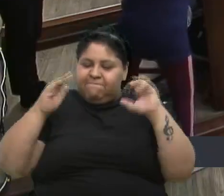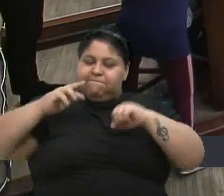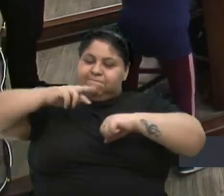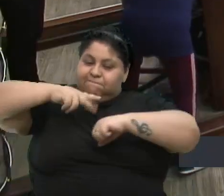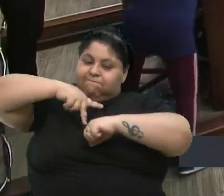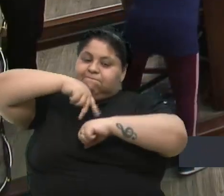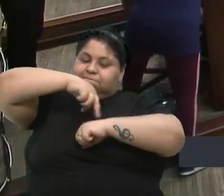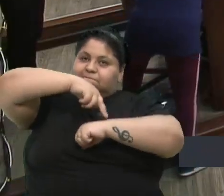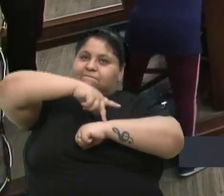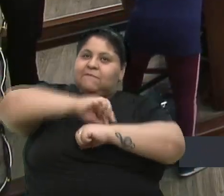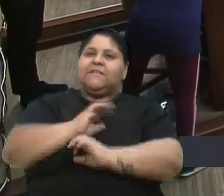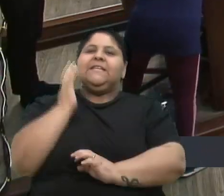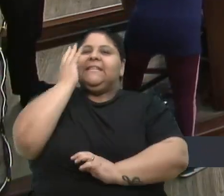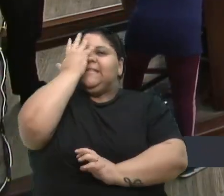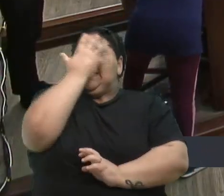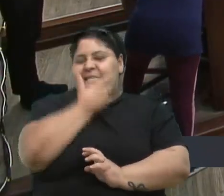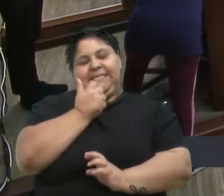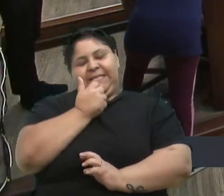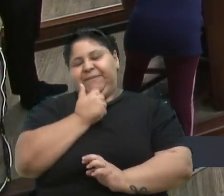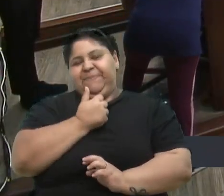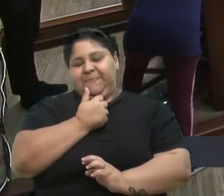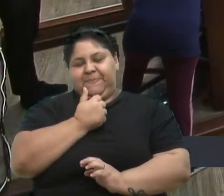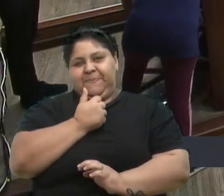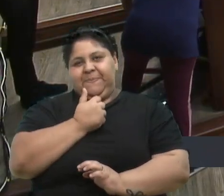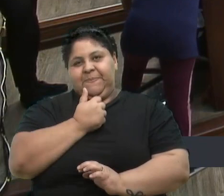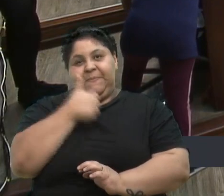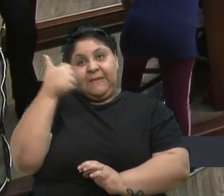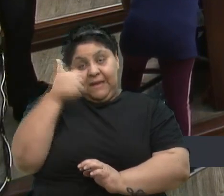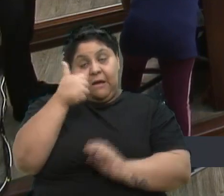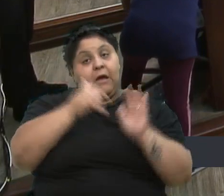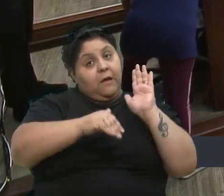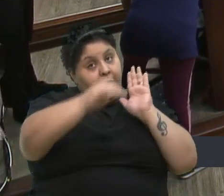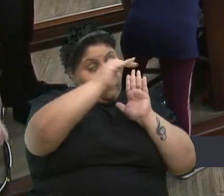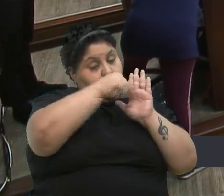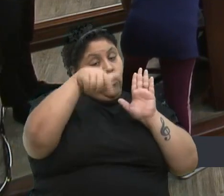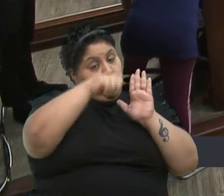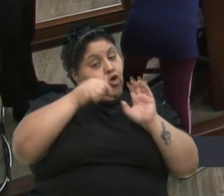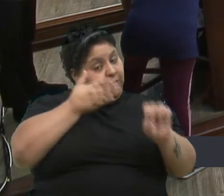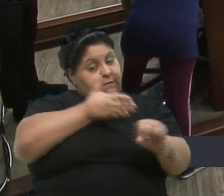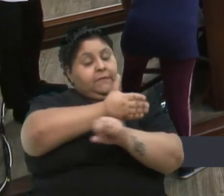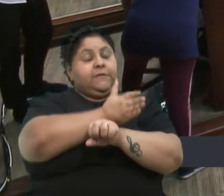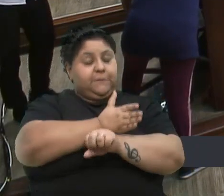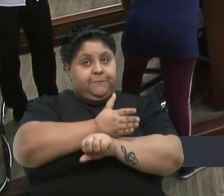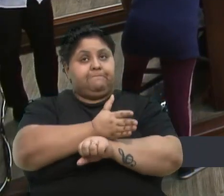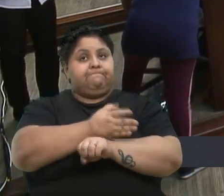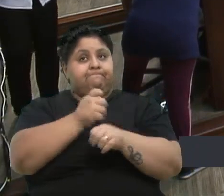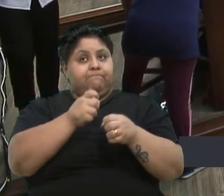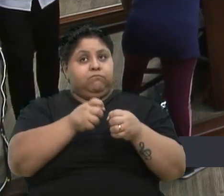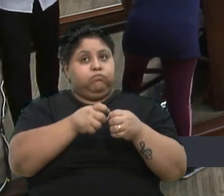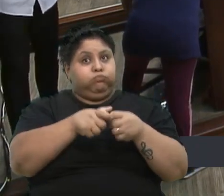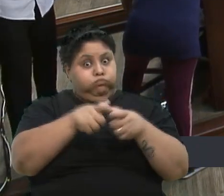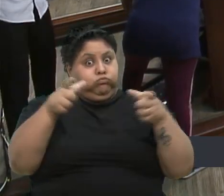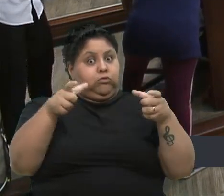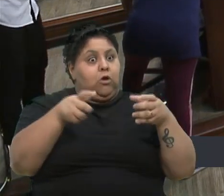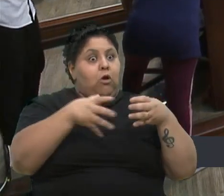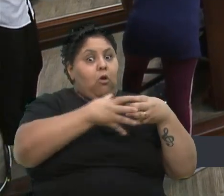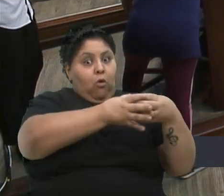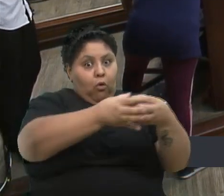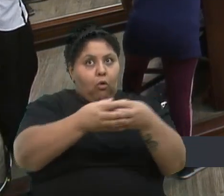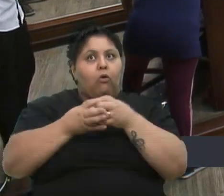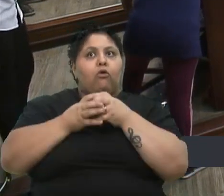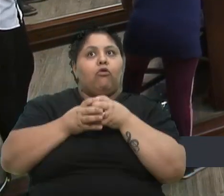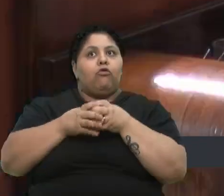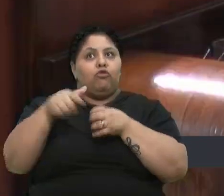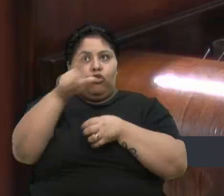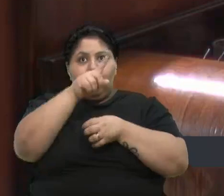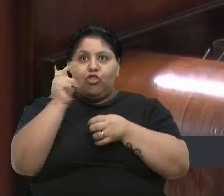foi lindíssima, né? A primeira edição, e nós participamos em grande grupo, inclusive nós estávamos juntas,